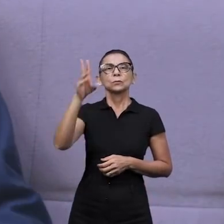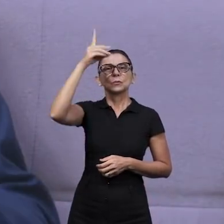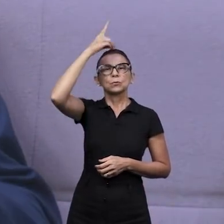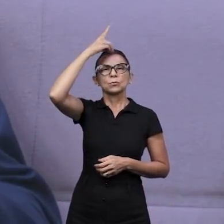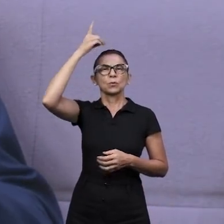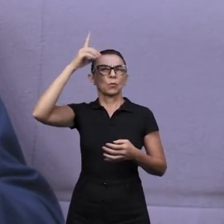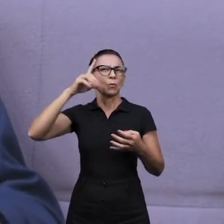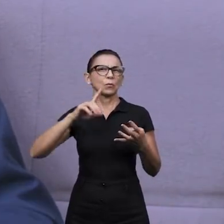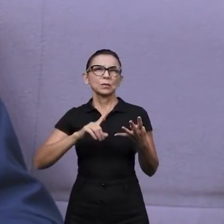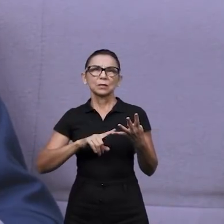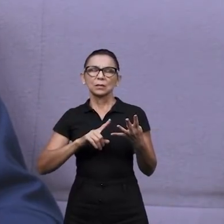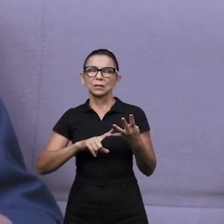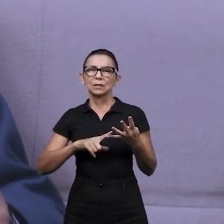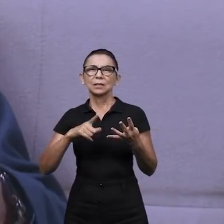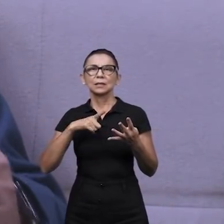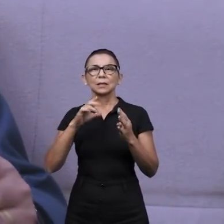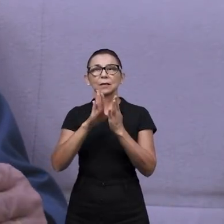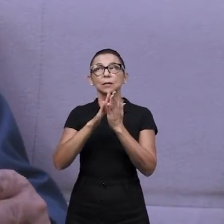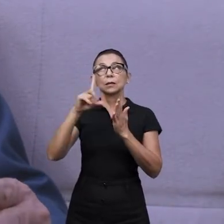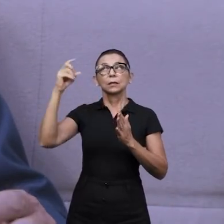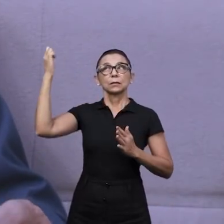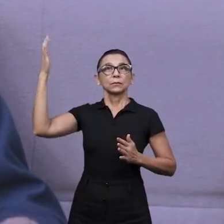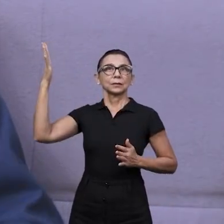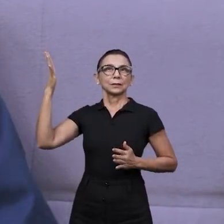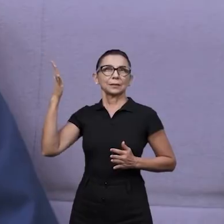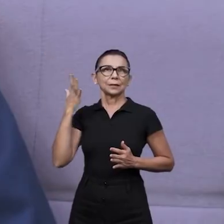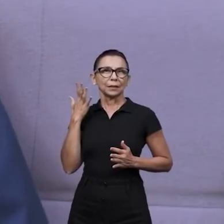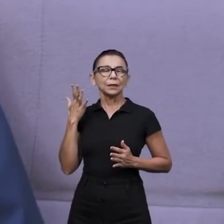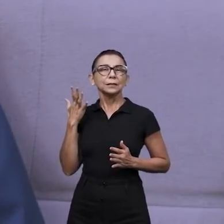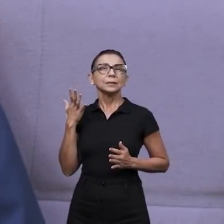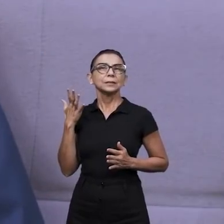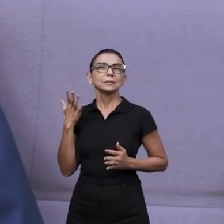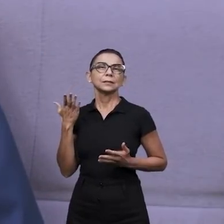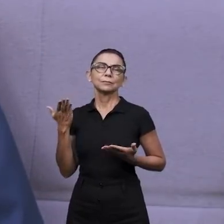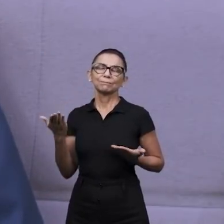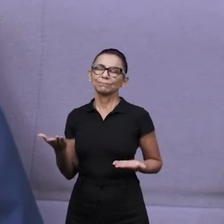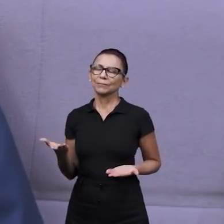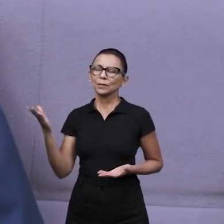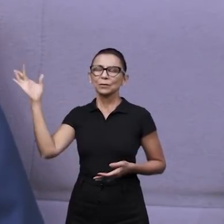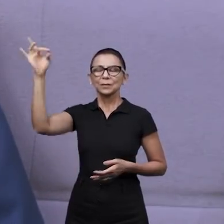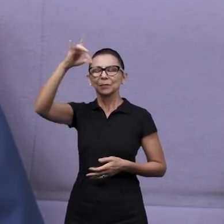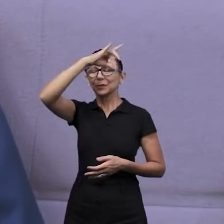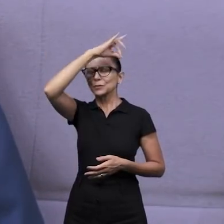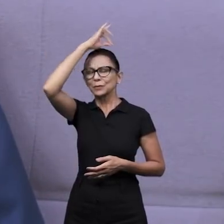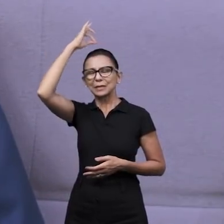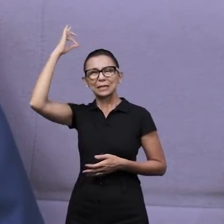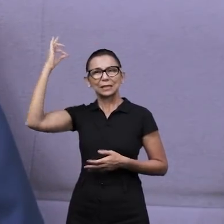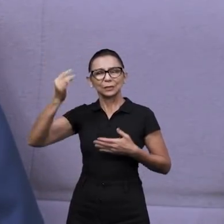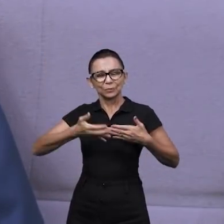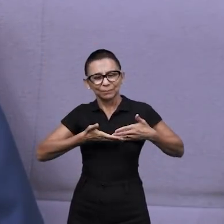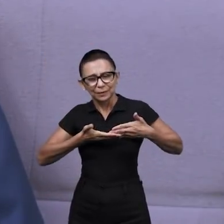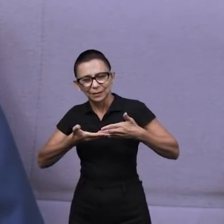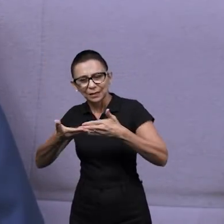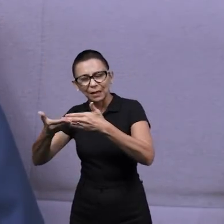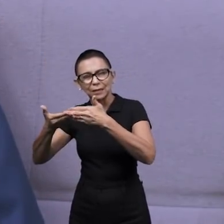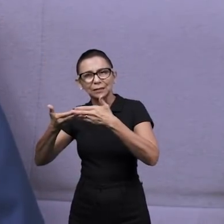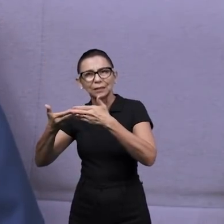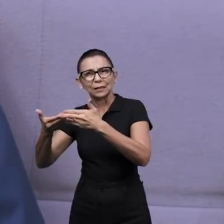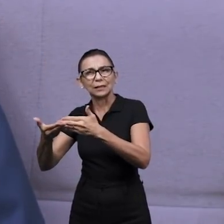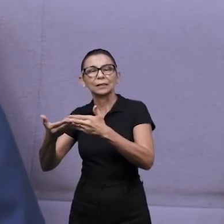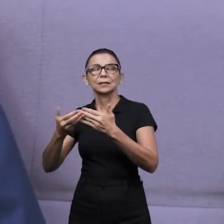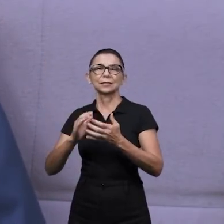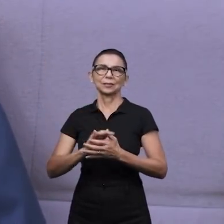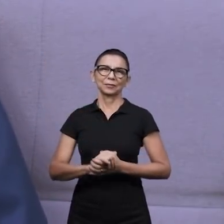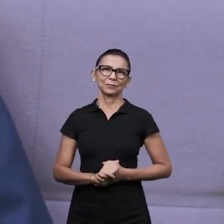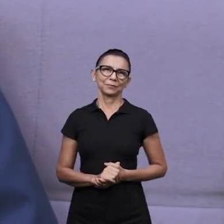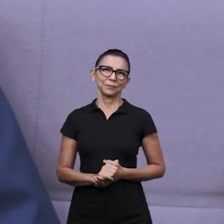revelada, ser impelido, movido pelo Espírito Santo, é ter tudo o que Deus